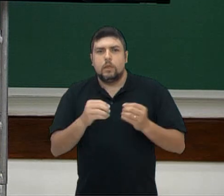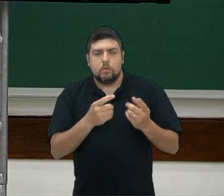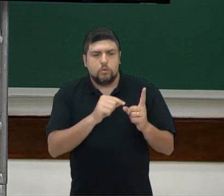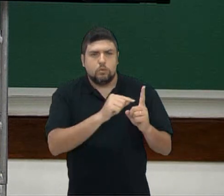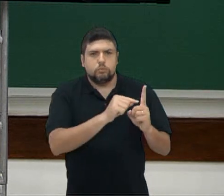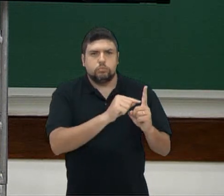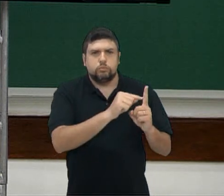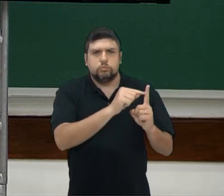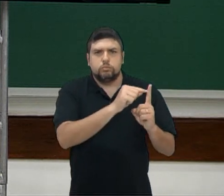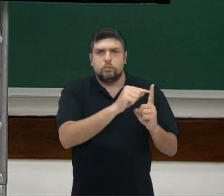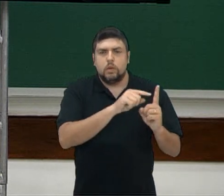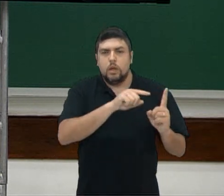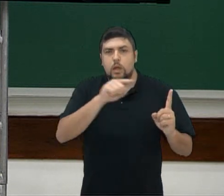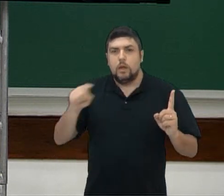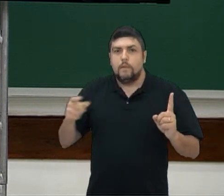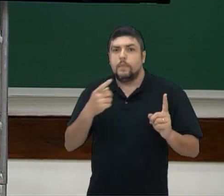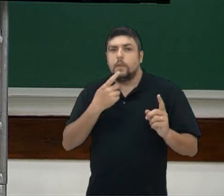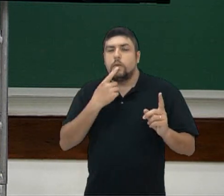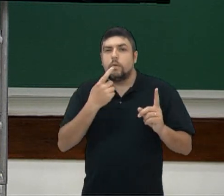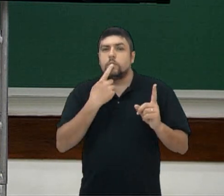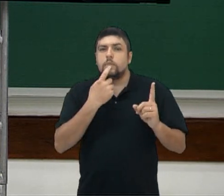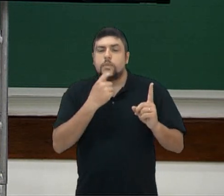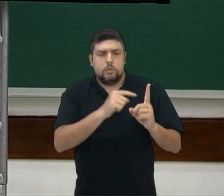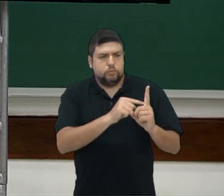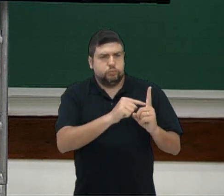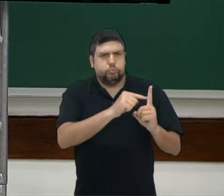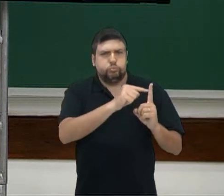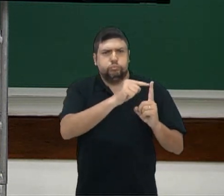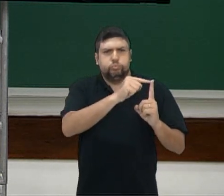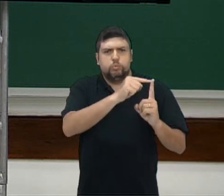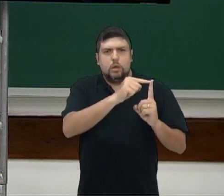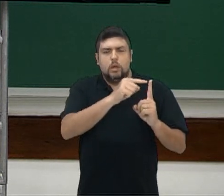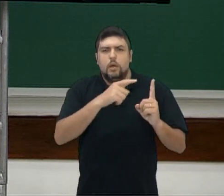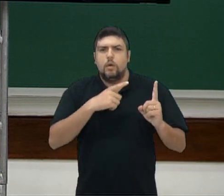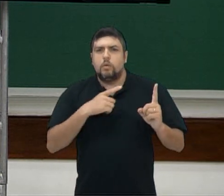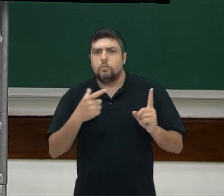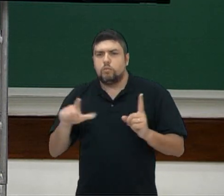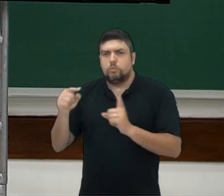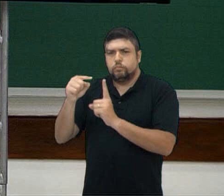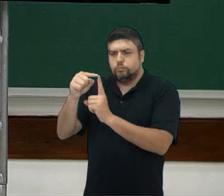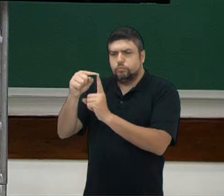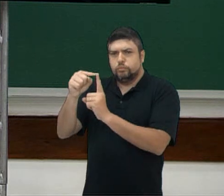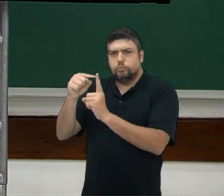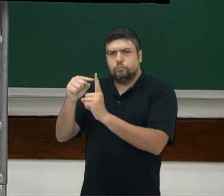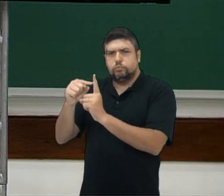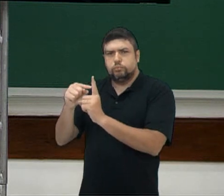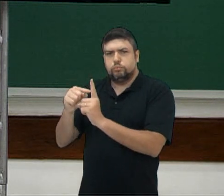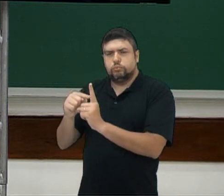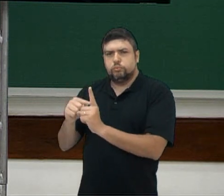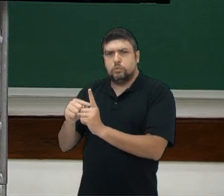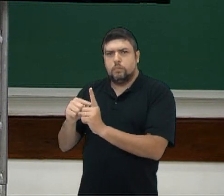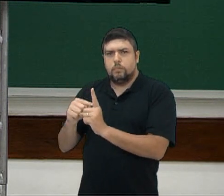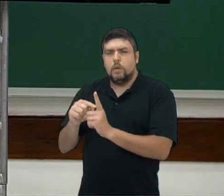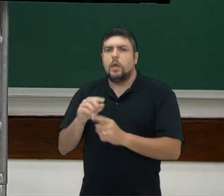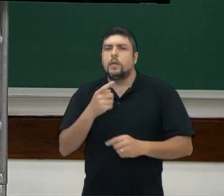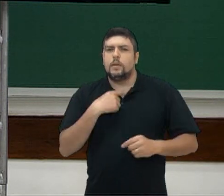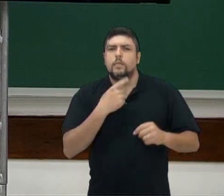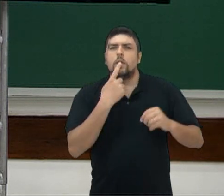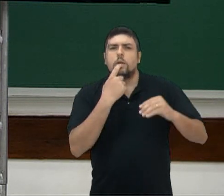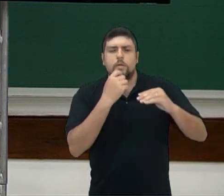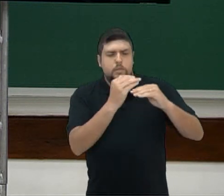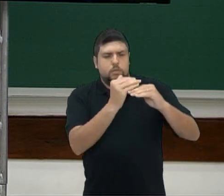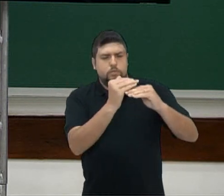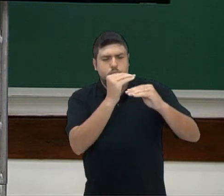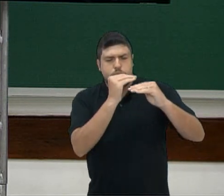estava abaixo da característica do vermelho, ficou conhecido como o infravermelho. Você não observa o infravermelho, mas você percebe que quando você